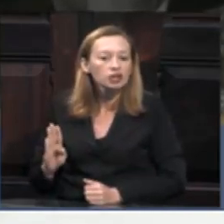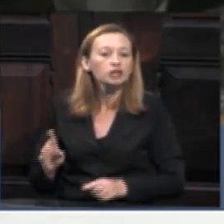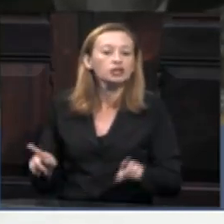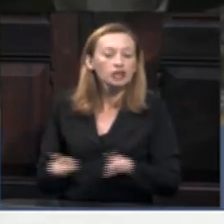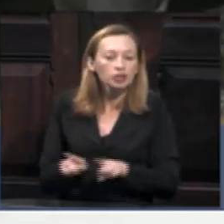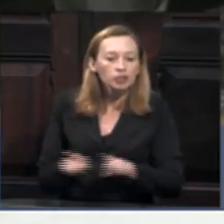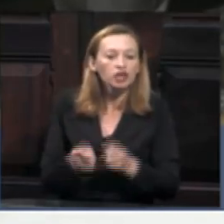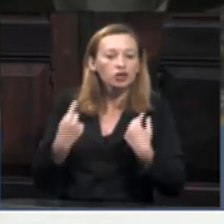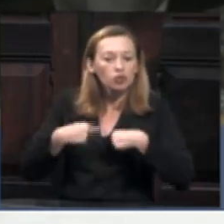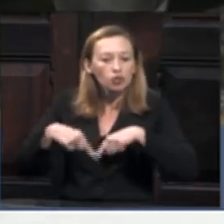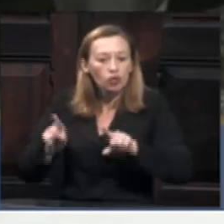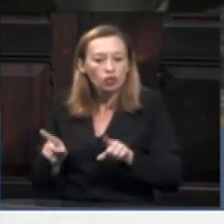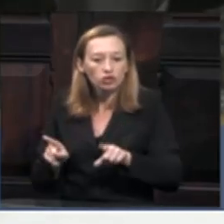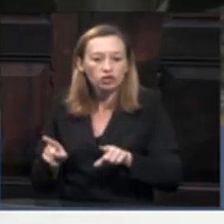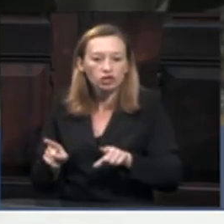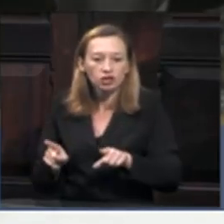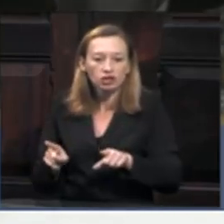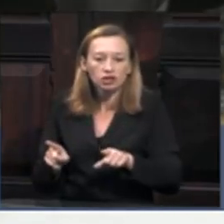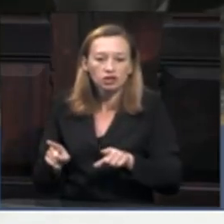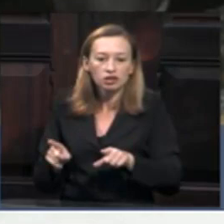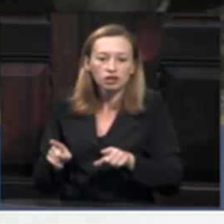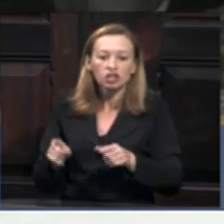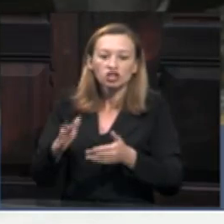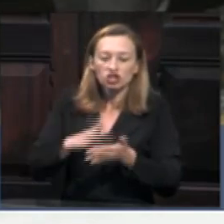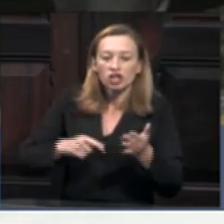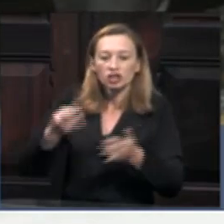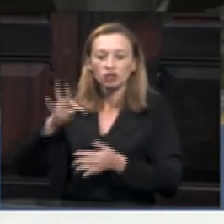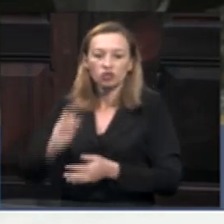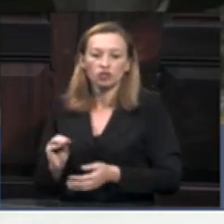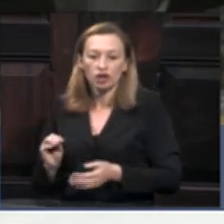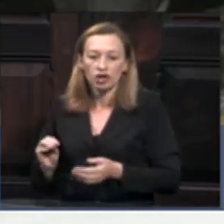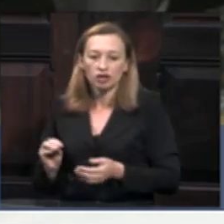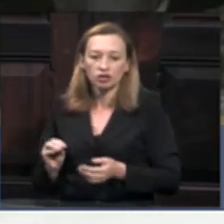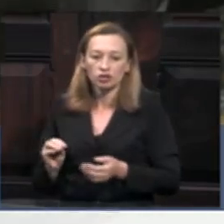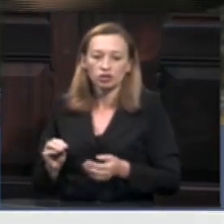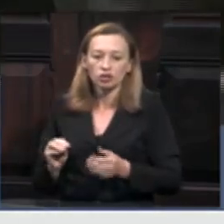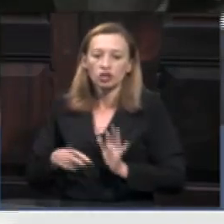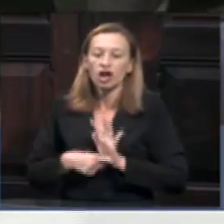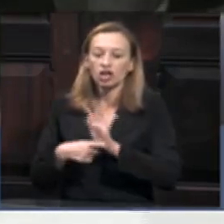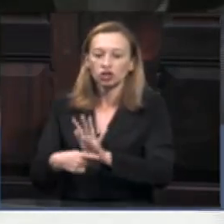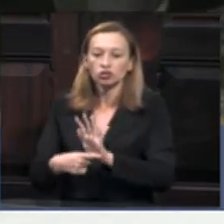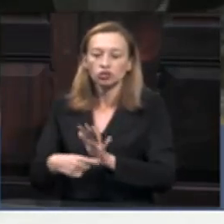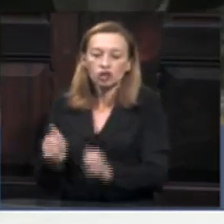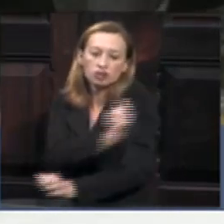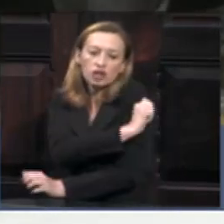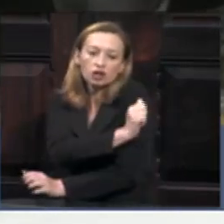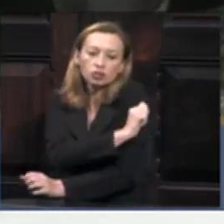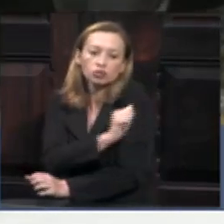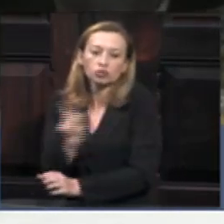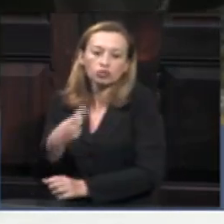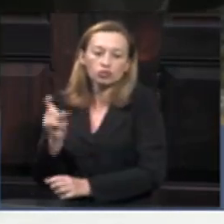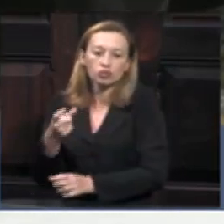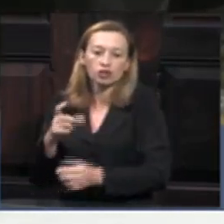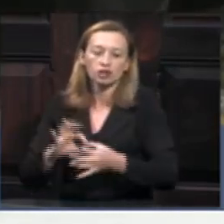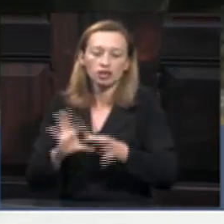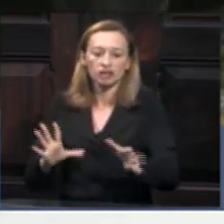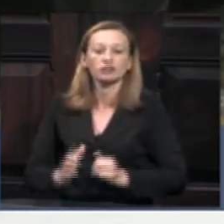como somos pela derrubada do veto que diz respeito ao passe livre dos estudantes.